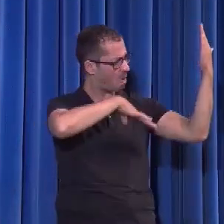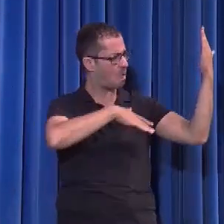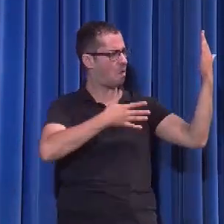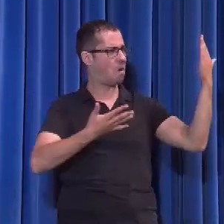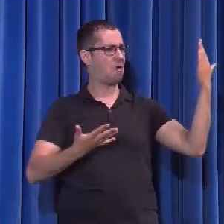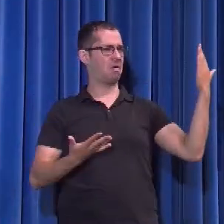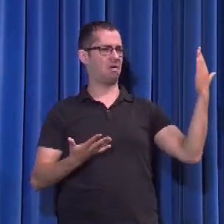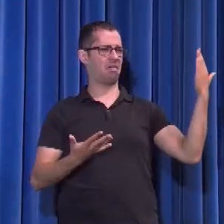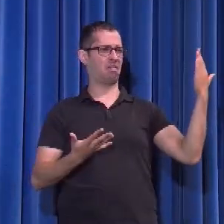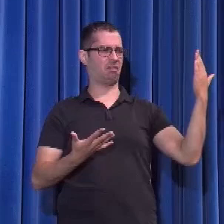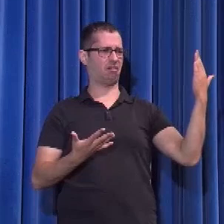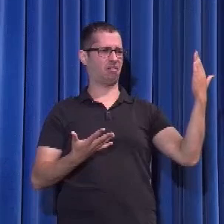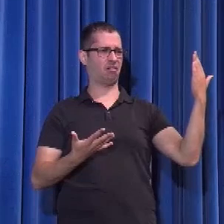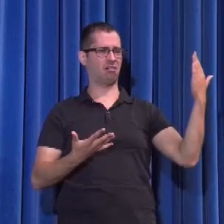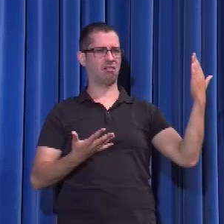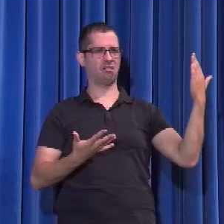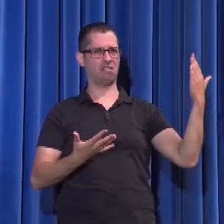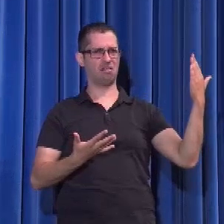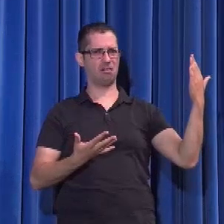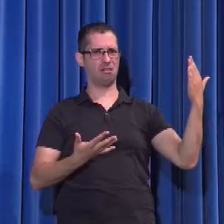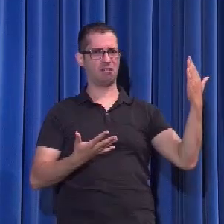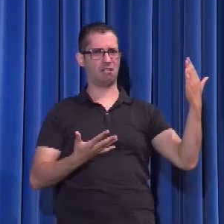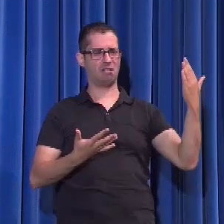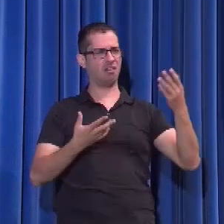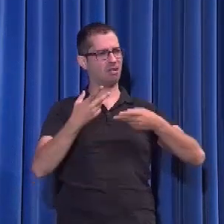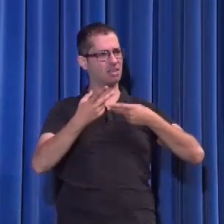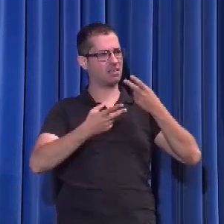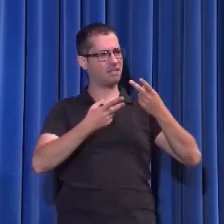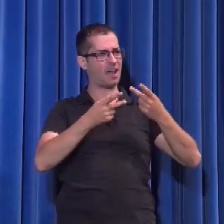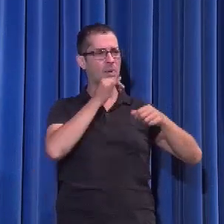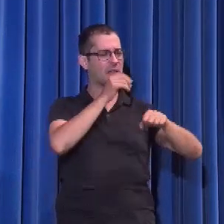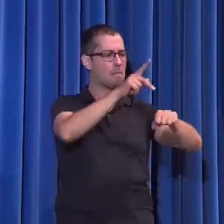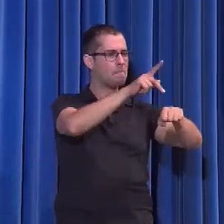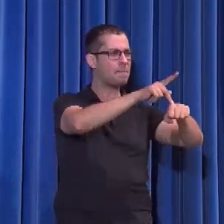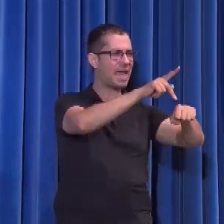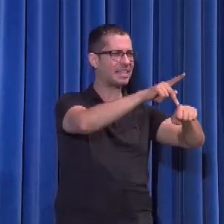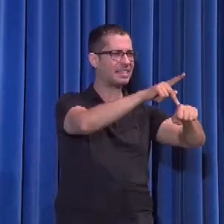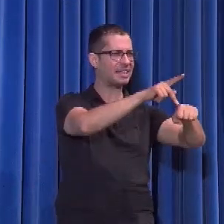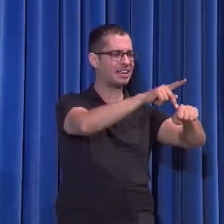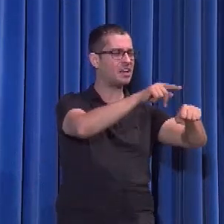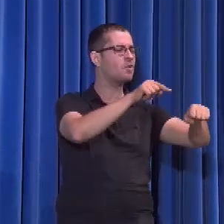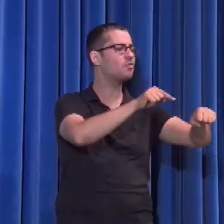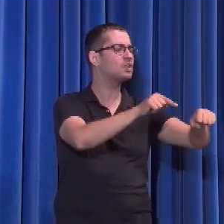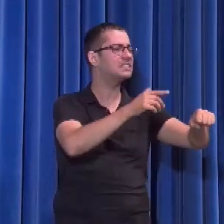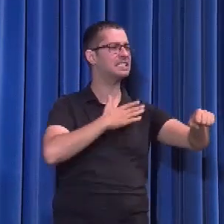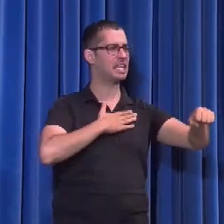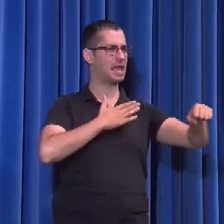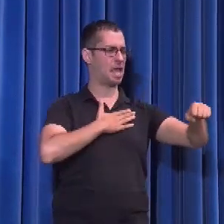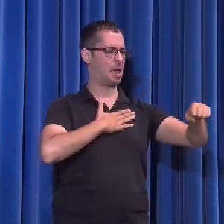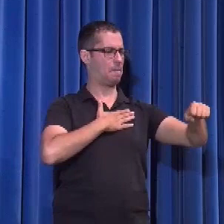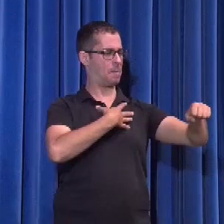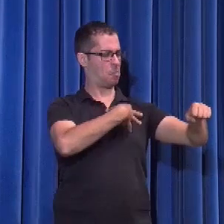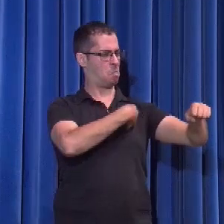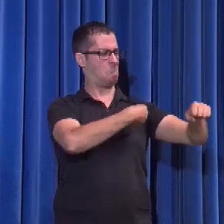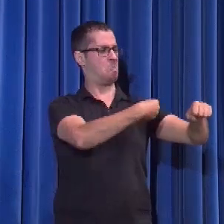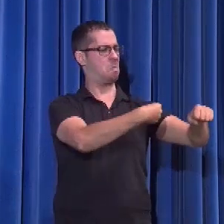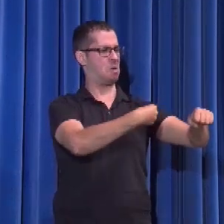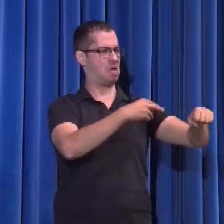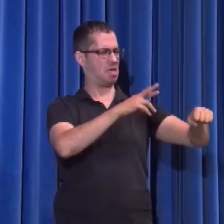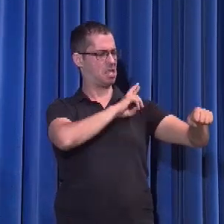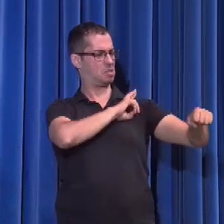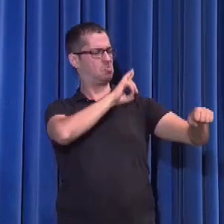E diz para uma pedra: foi você que me gerou. Que loucura é